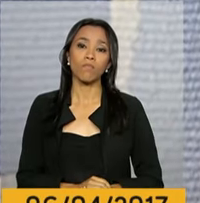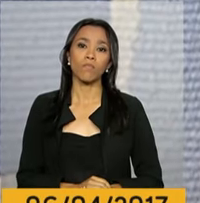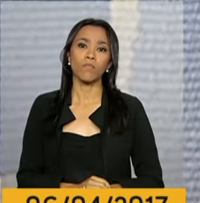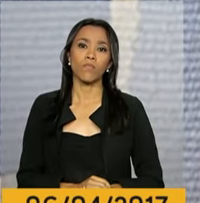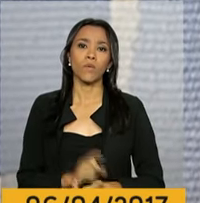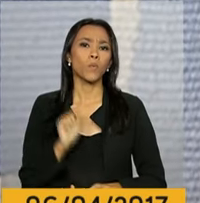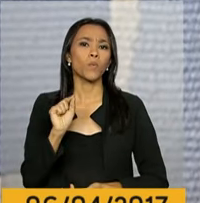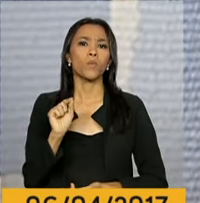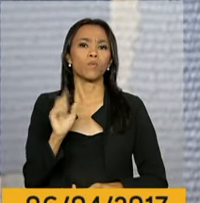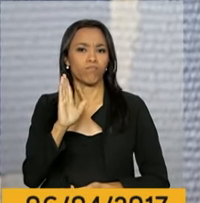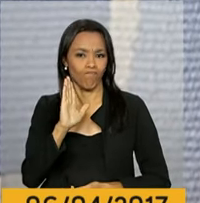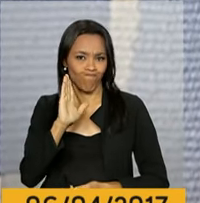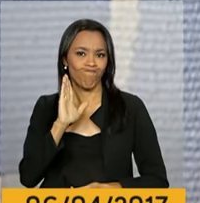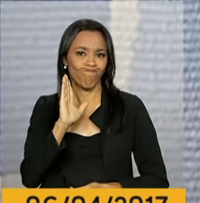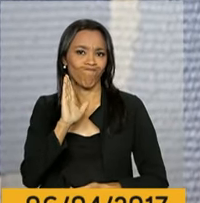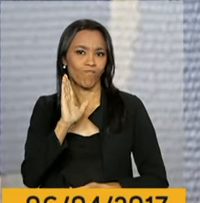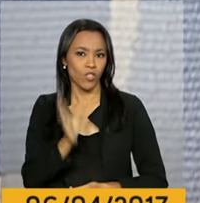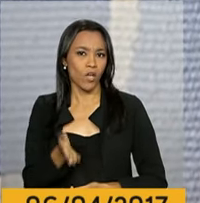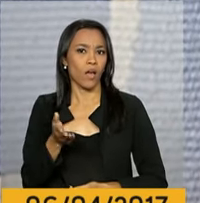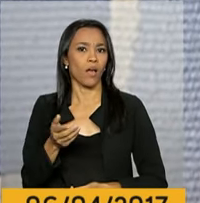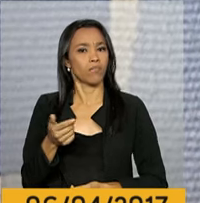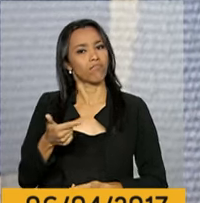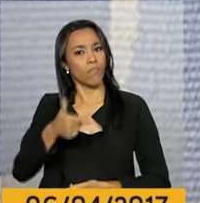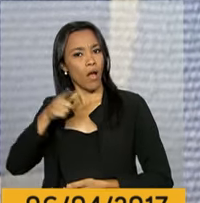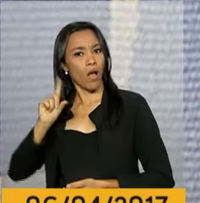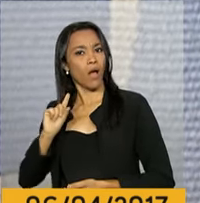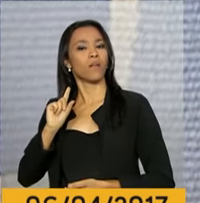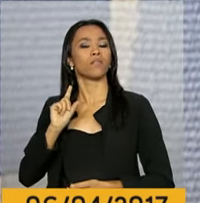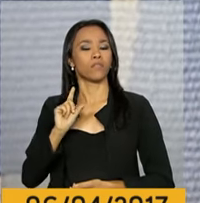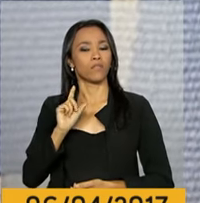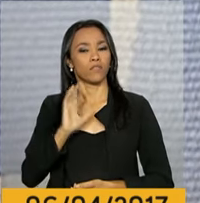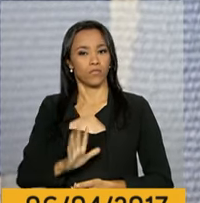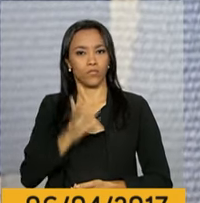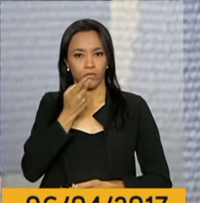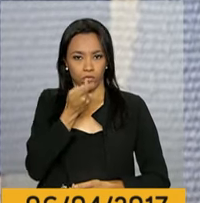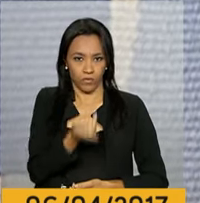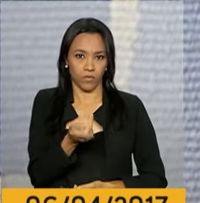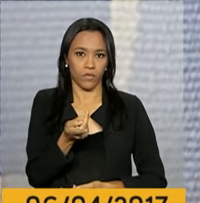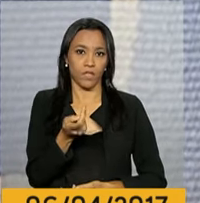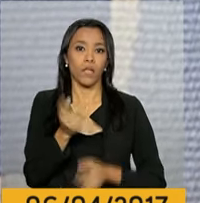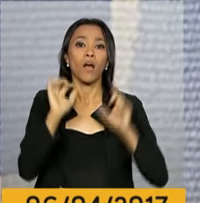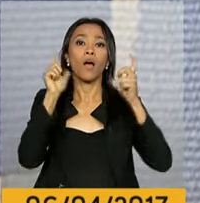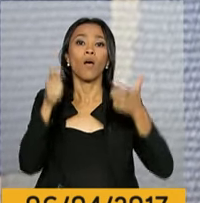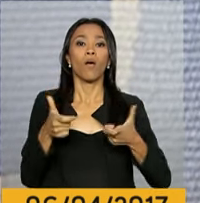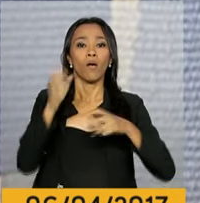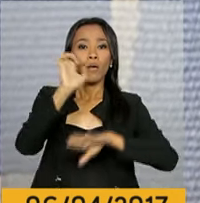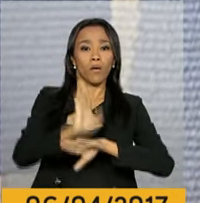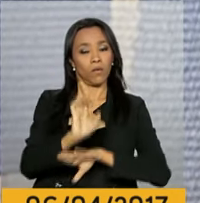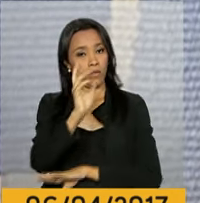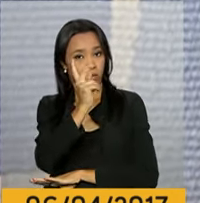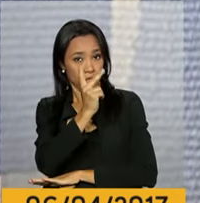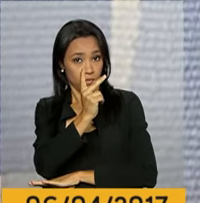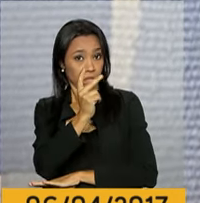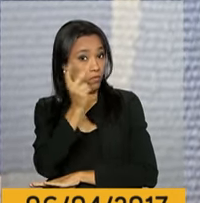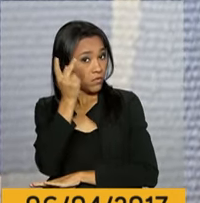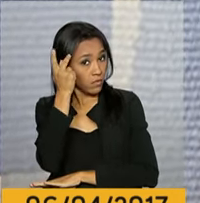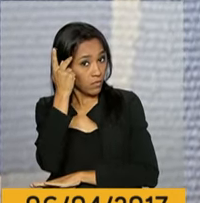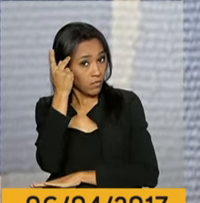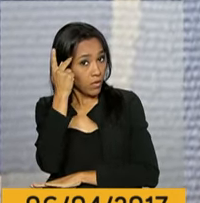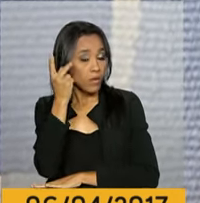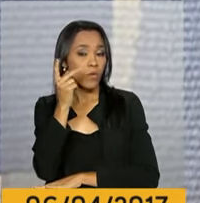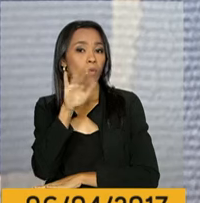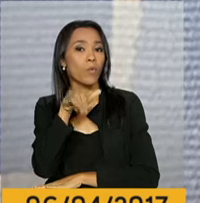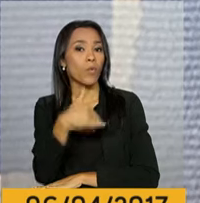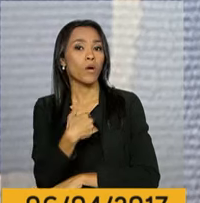já tivemos oportunidade de mencionar no estado de São Paulo, quando